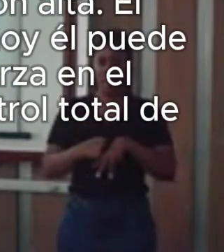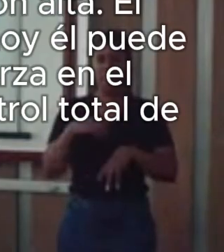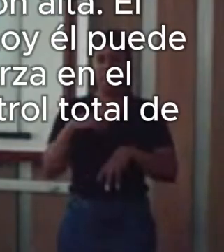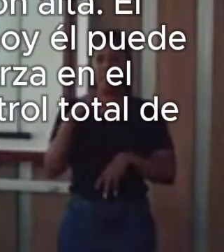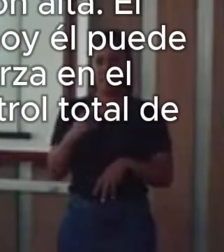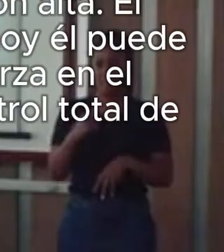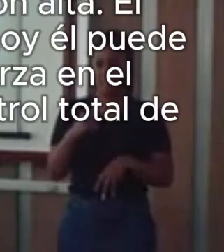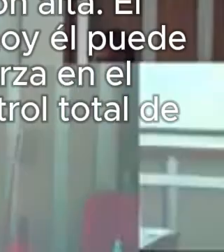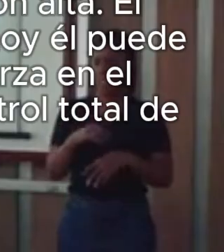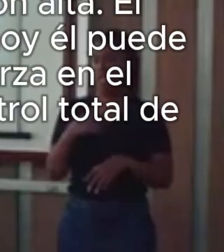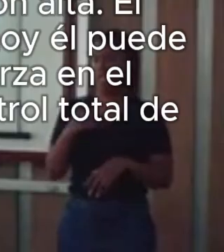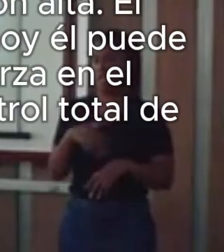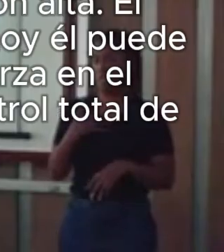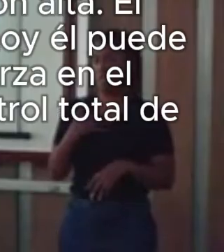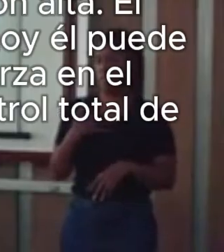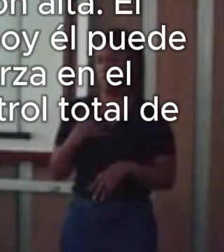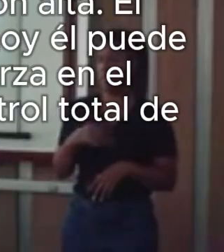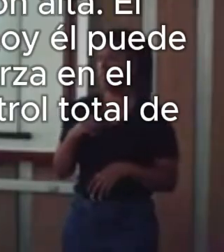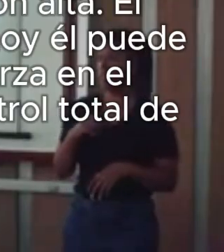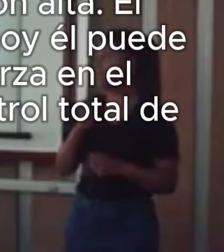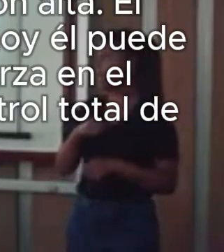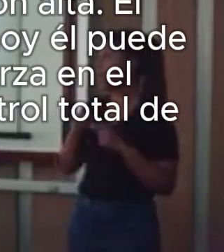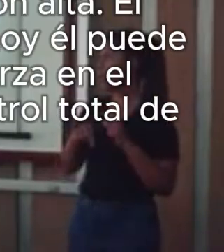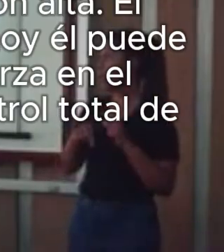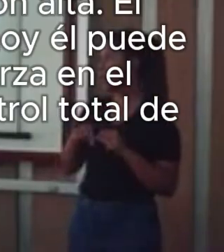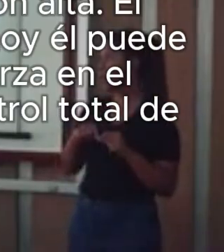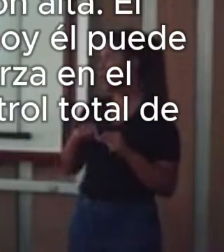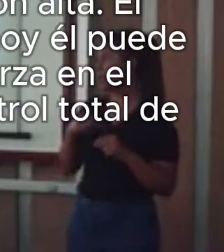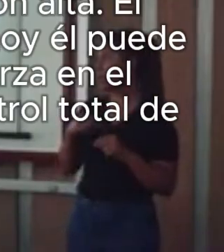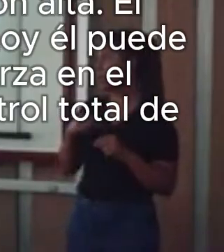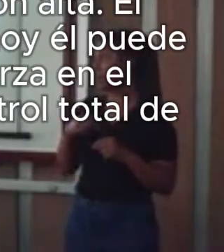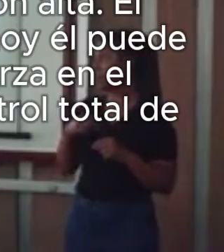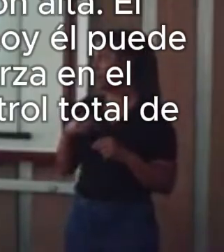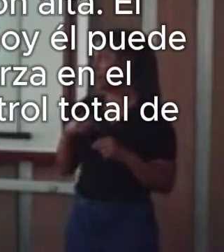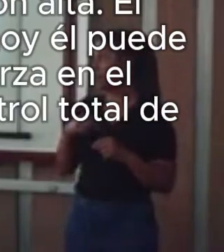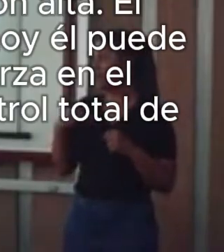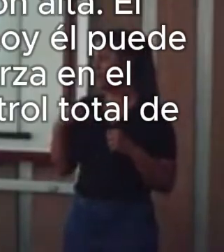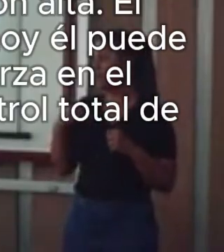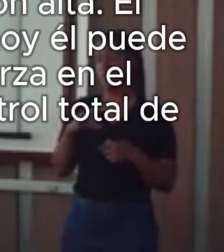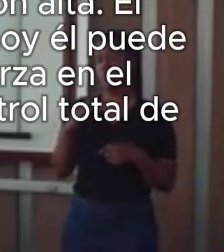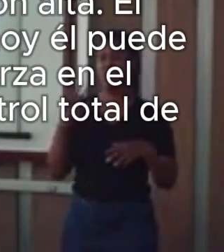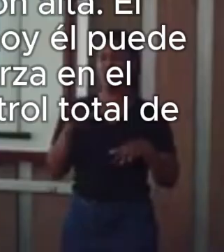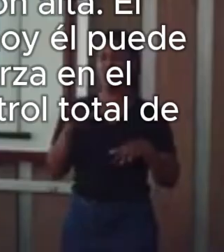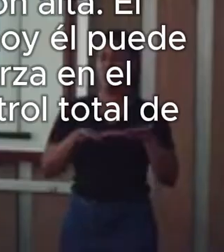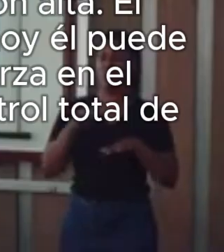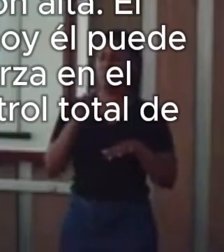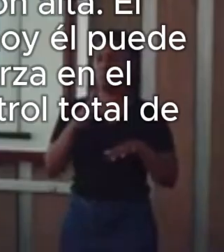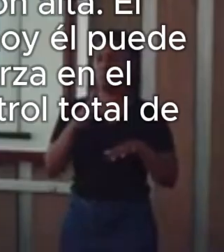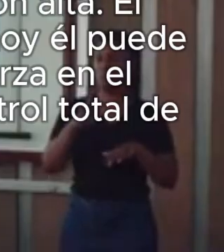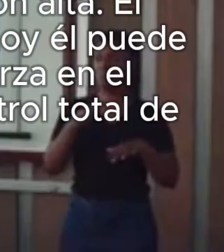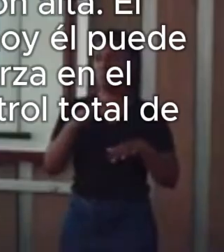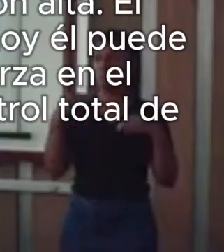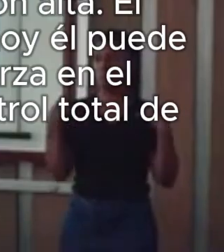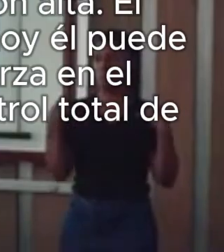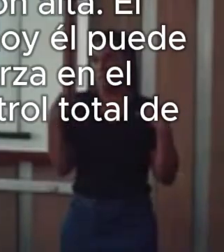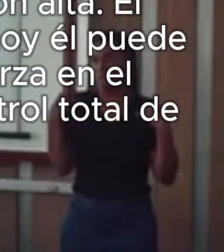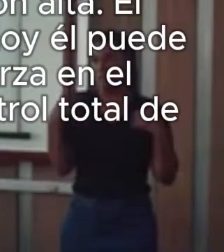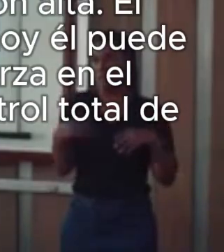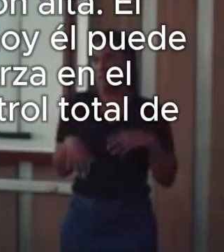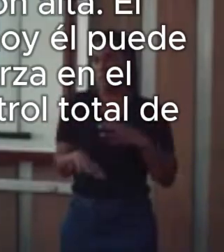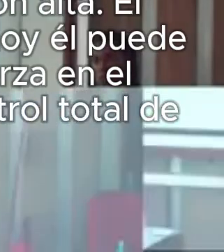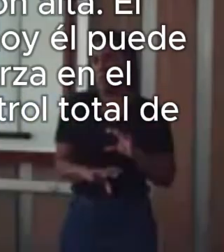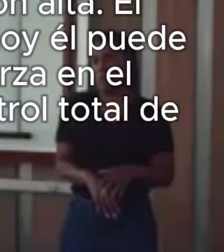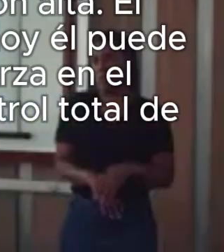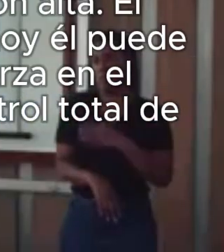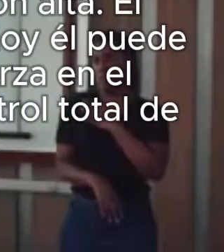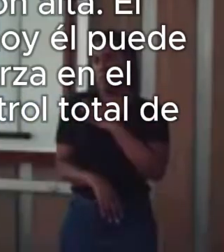Ele tinha isso aqui, ele podia fazer extensão, mas não voltar. Então, era uma lesão muito limitante, e